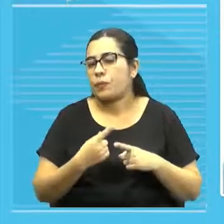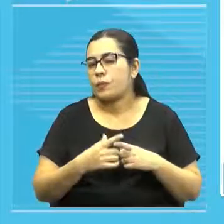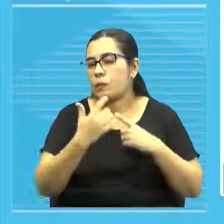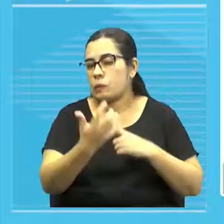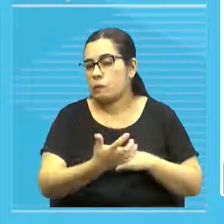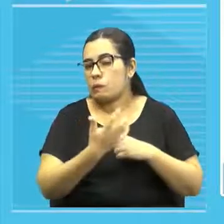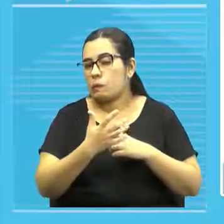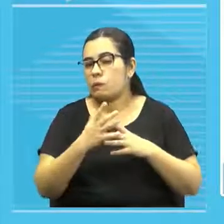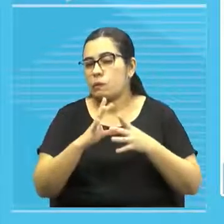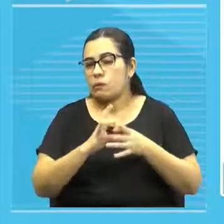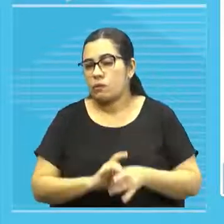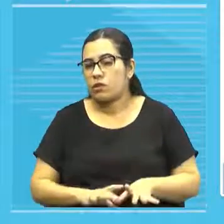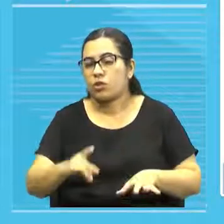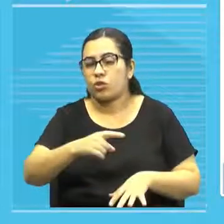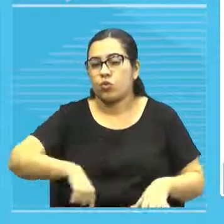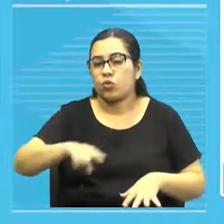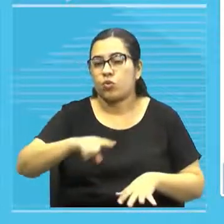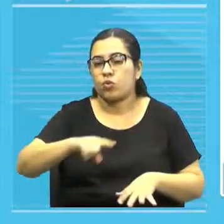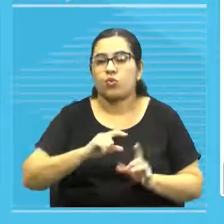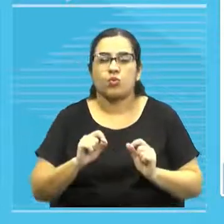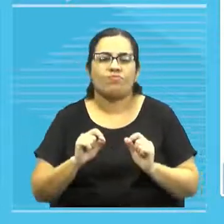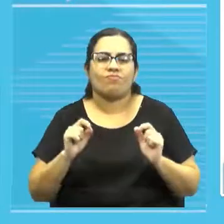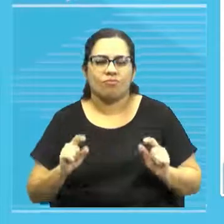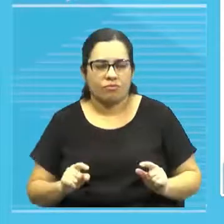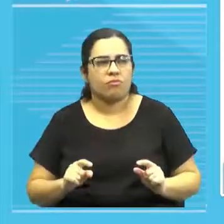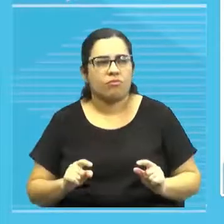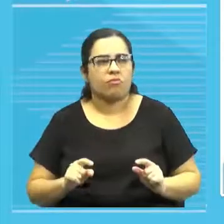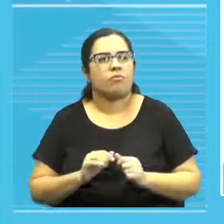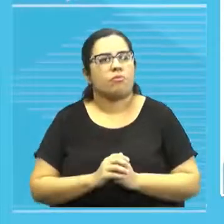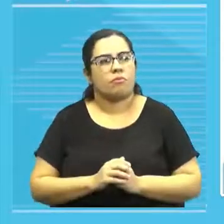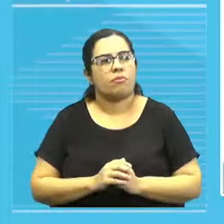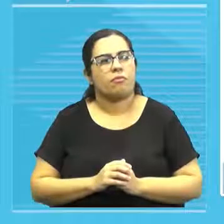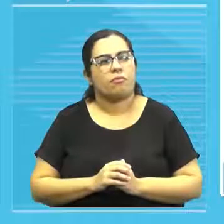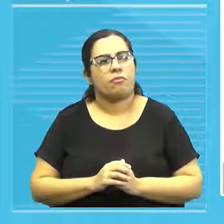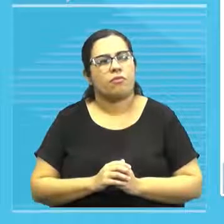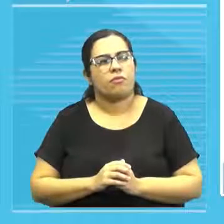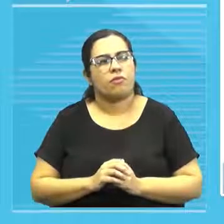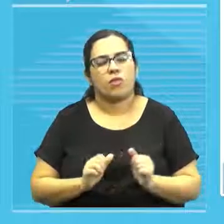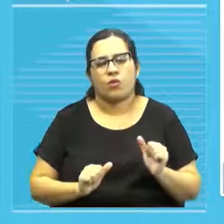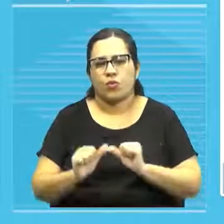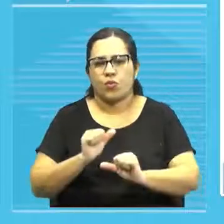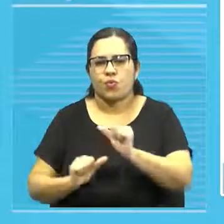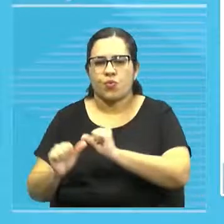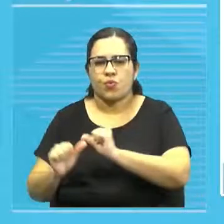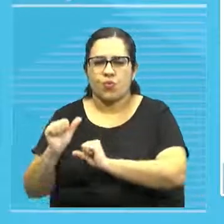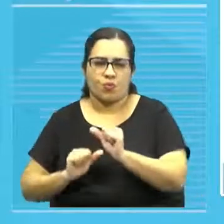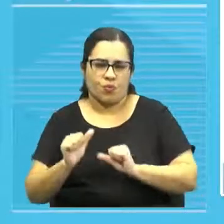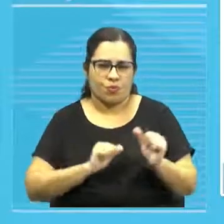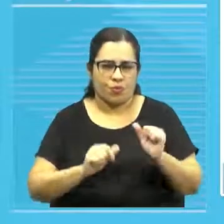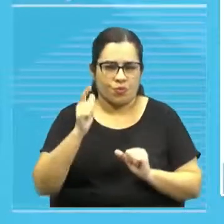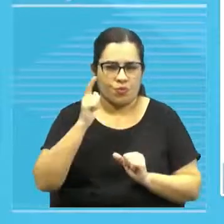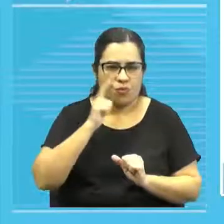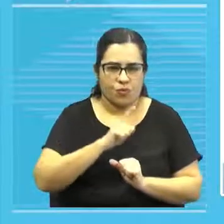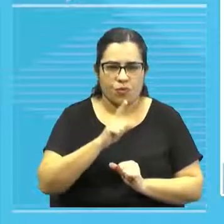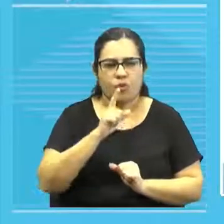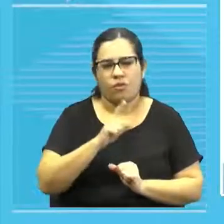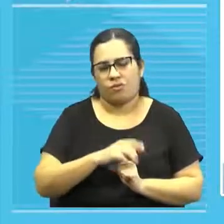mercados a gente vai ter uma intensificação dessas trocas comerciais